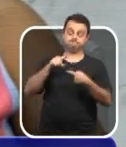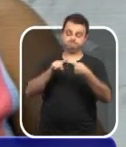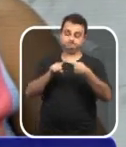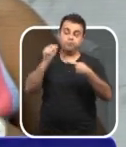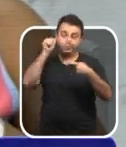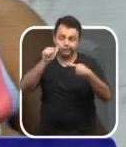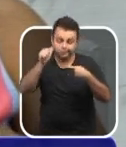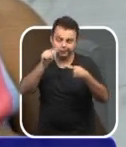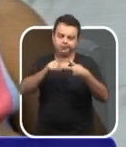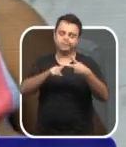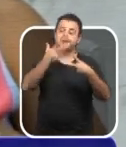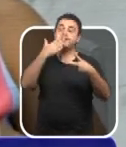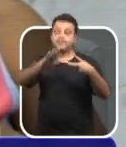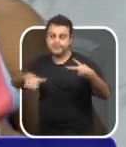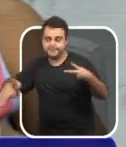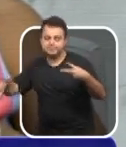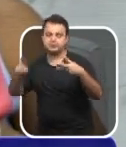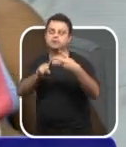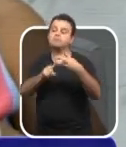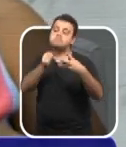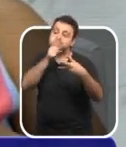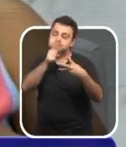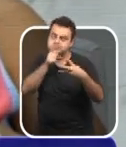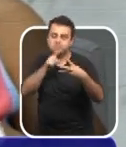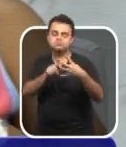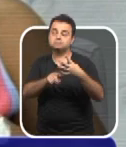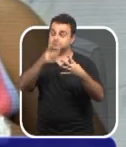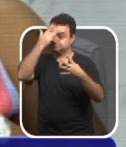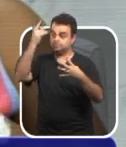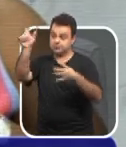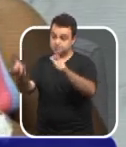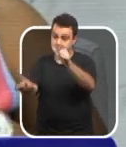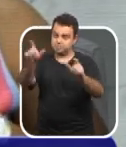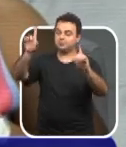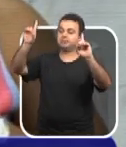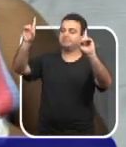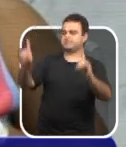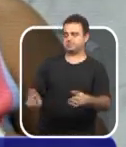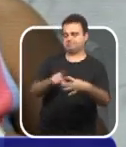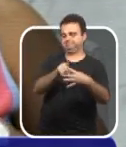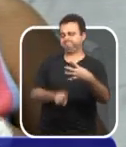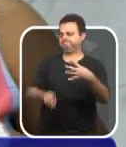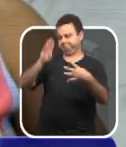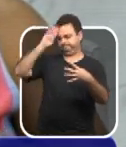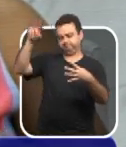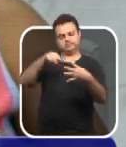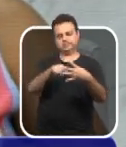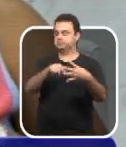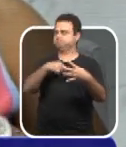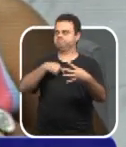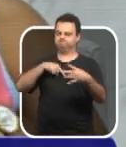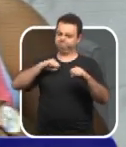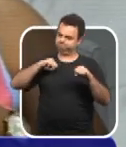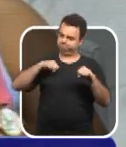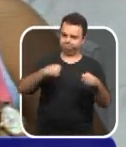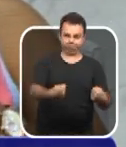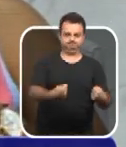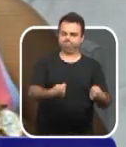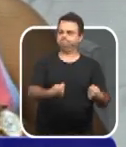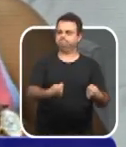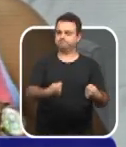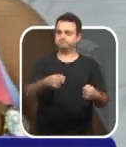criança, idoso e pessoas com deficiência, né? Esse ano, com o